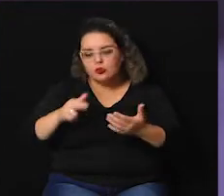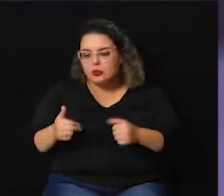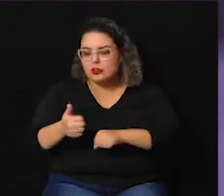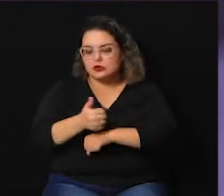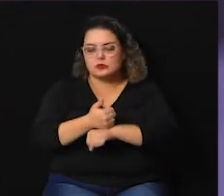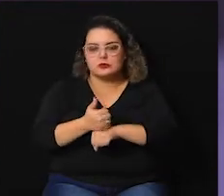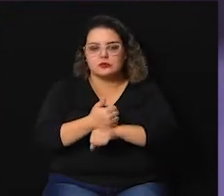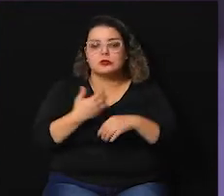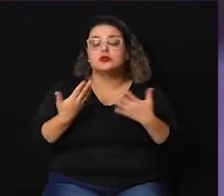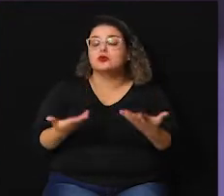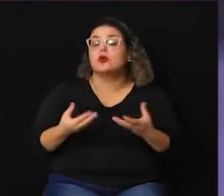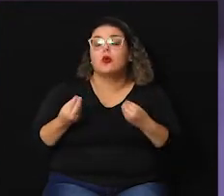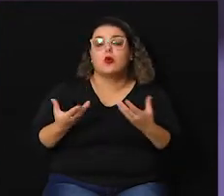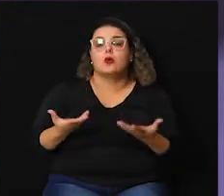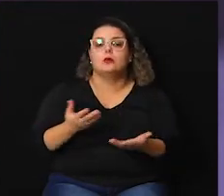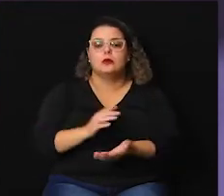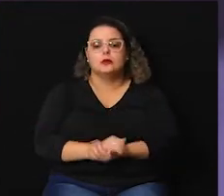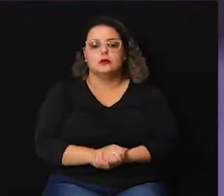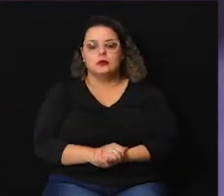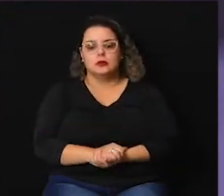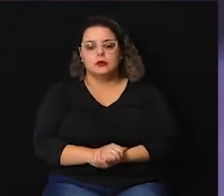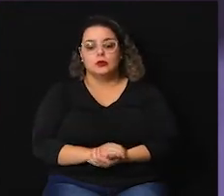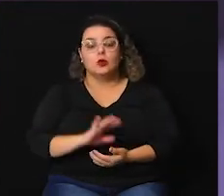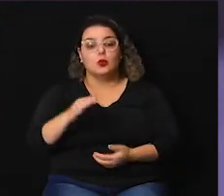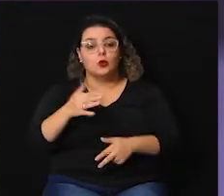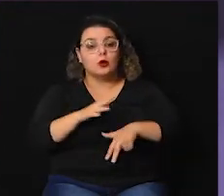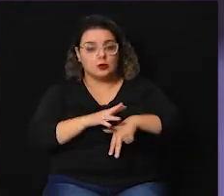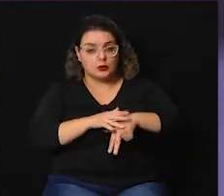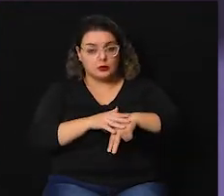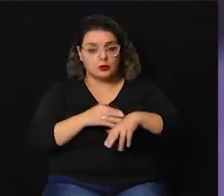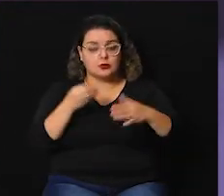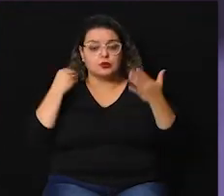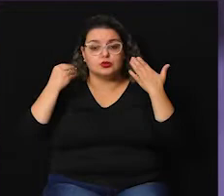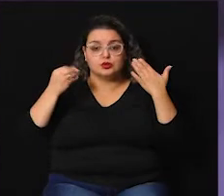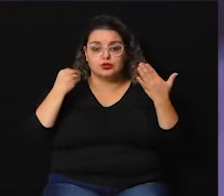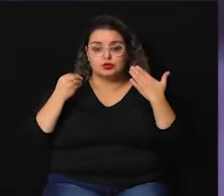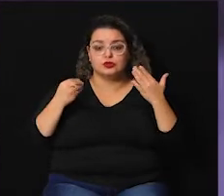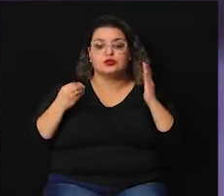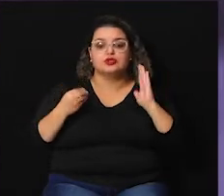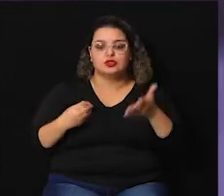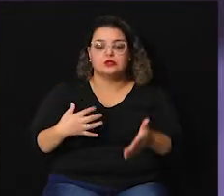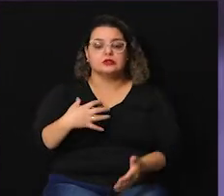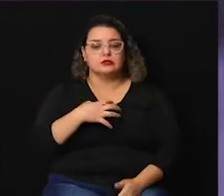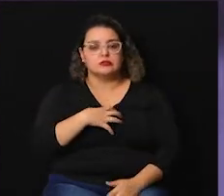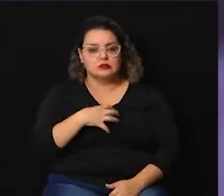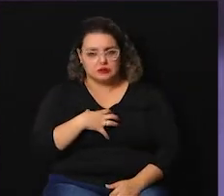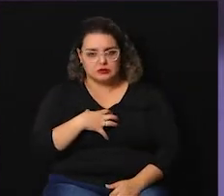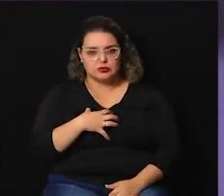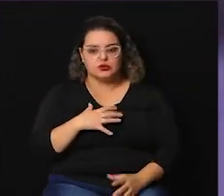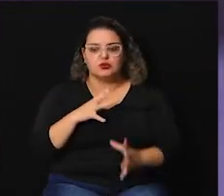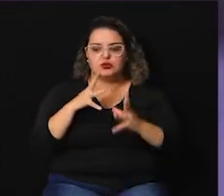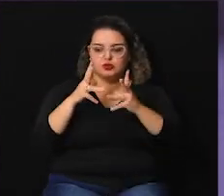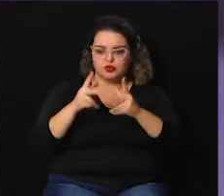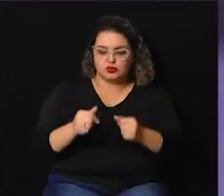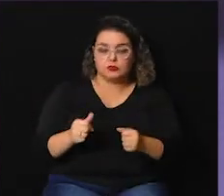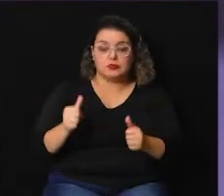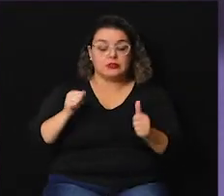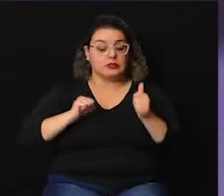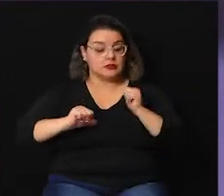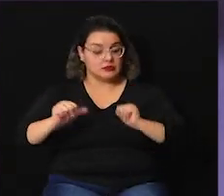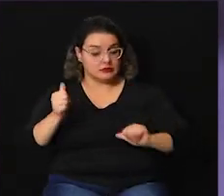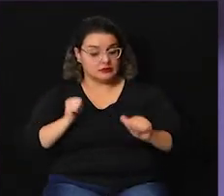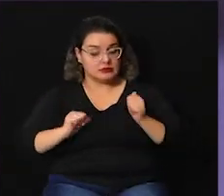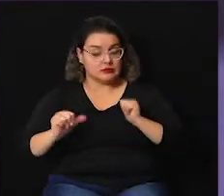profissionais? Na verdade, quando o paciente chega ao psiquiatra, ele já tem sintomas, em geral, sintomas de